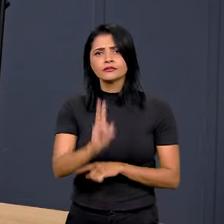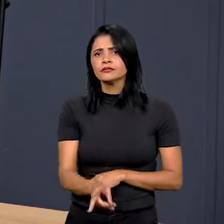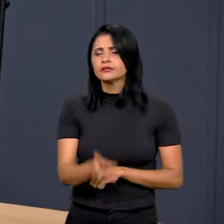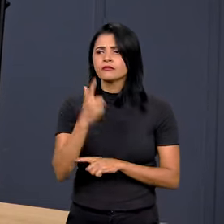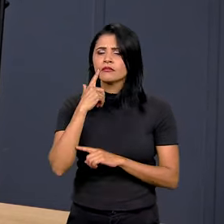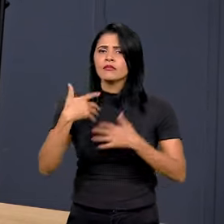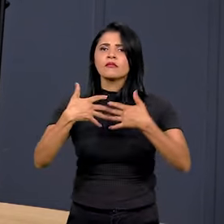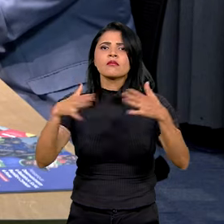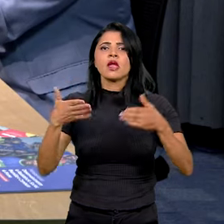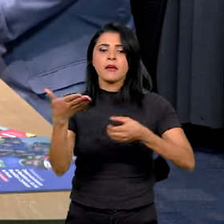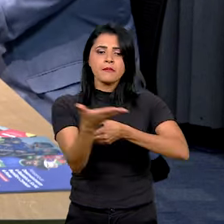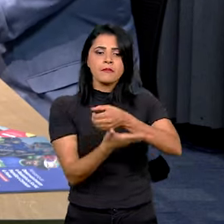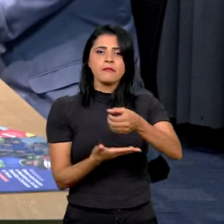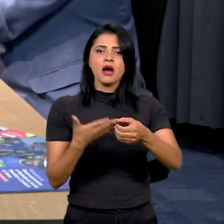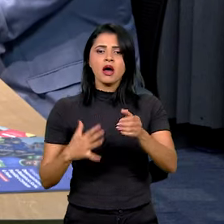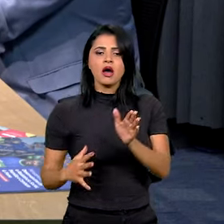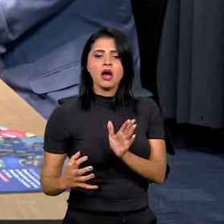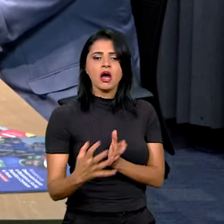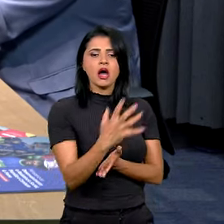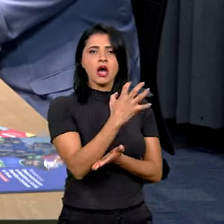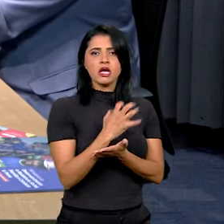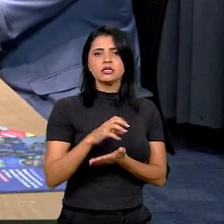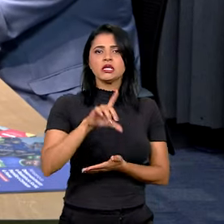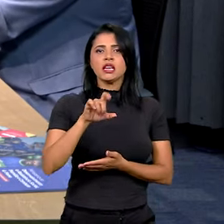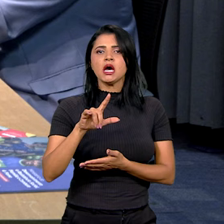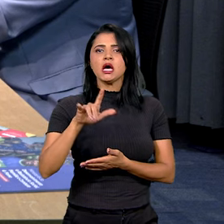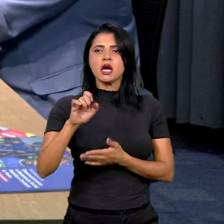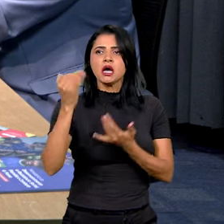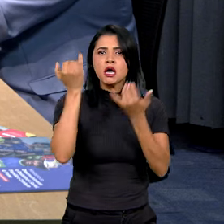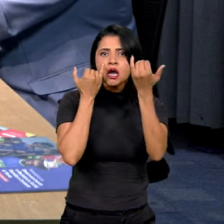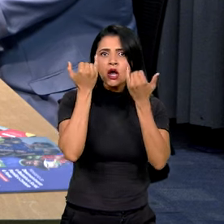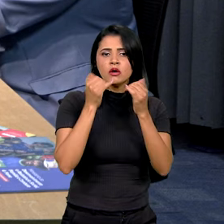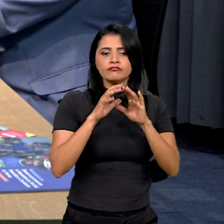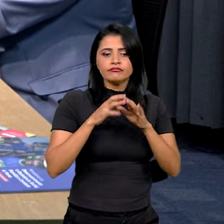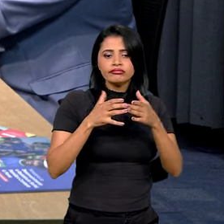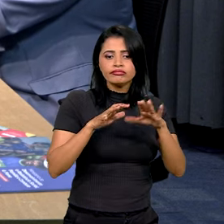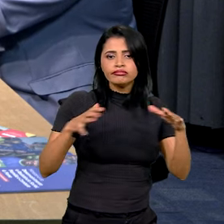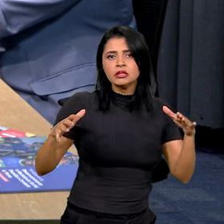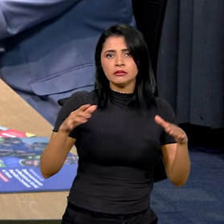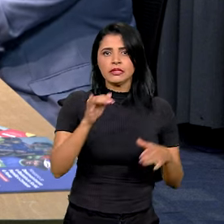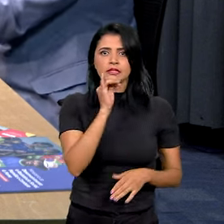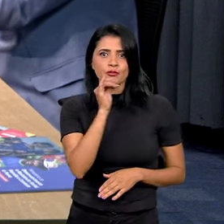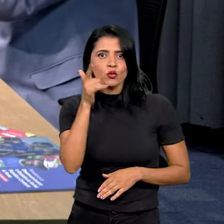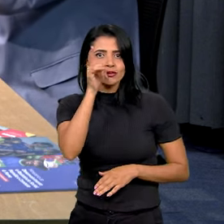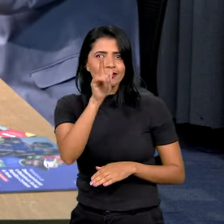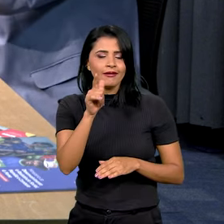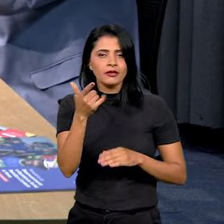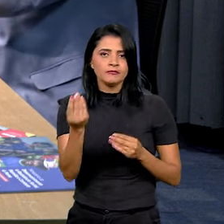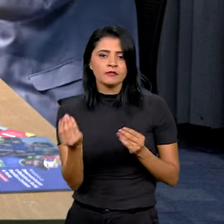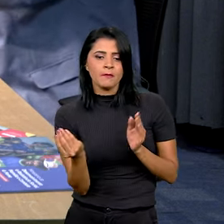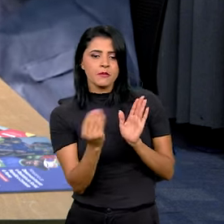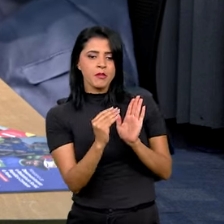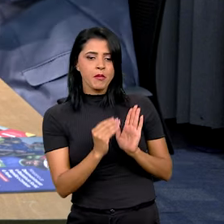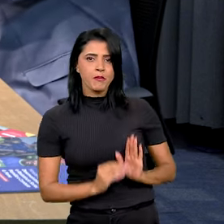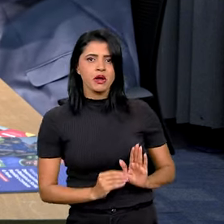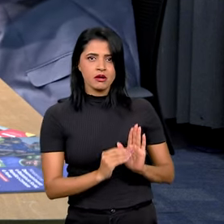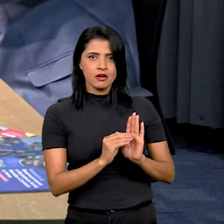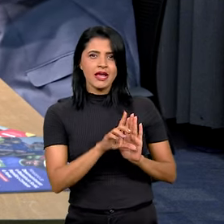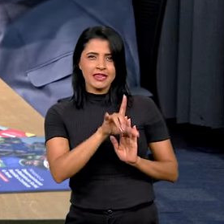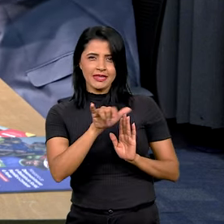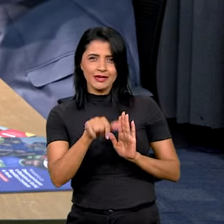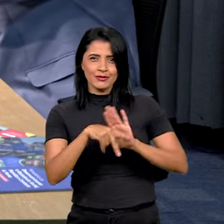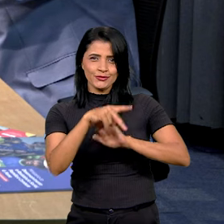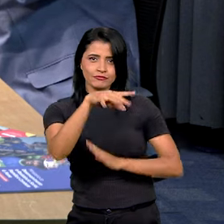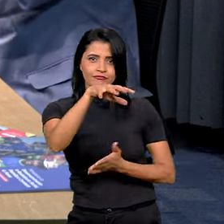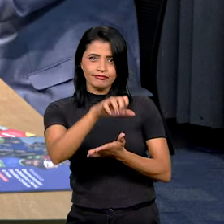tá ampliando a base de dados ess é um bem interessante porque a gente consegue ampliar a base de dados por exemplo e eh inserindo dentro dos